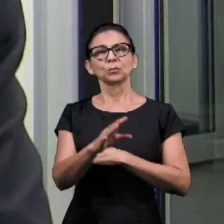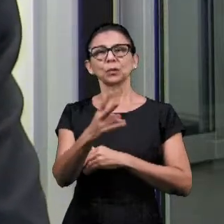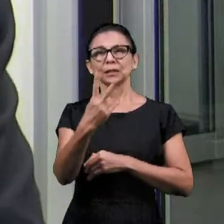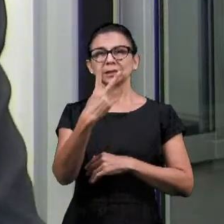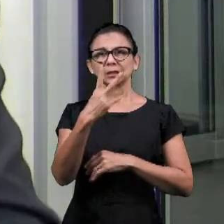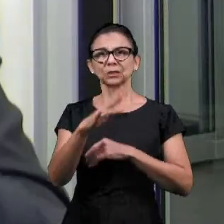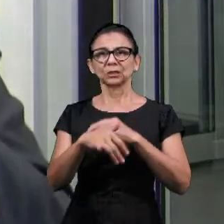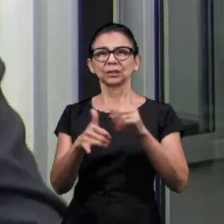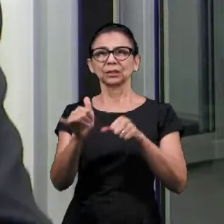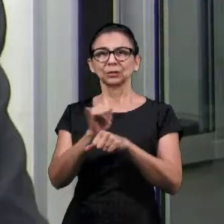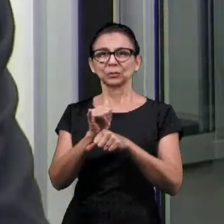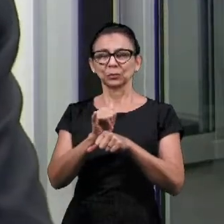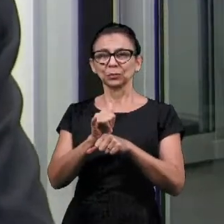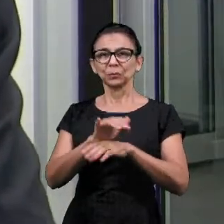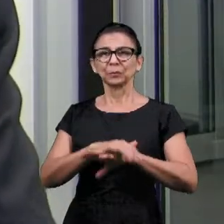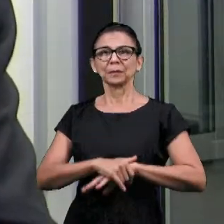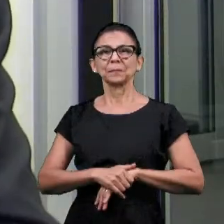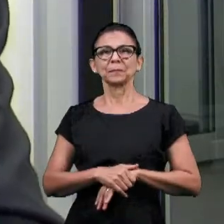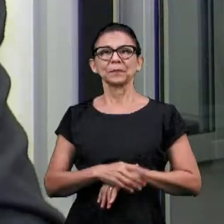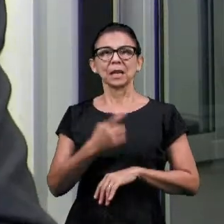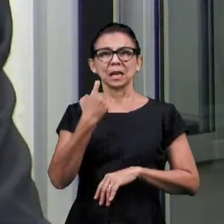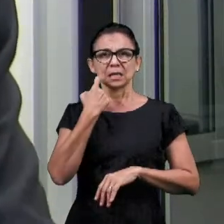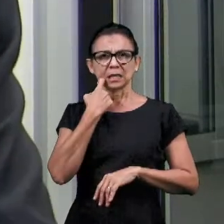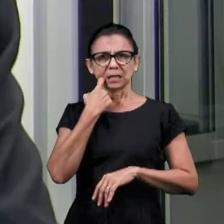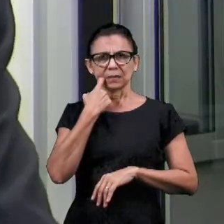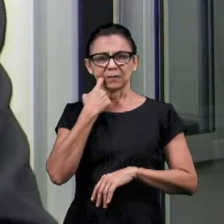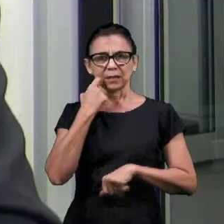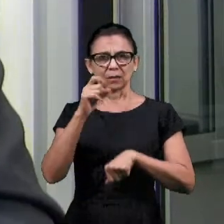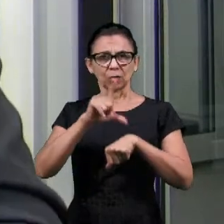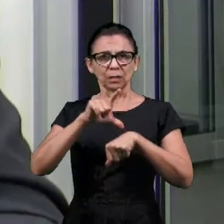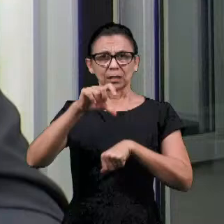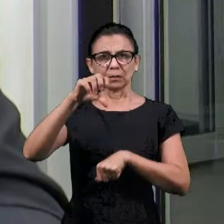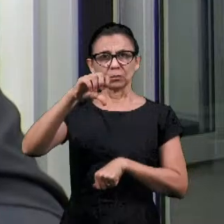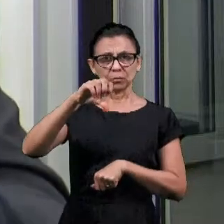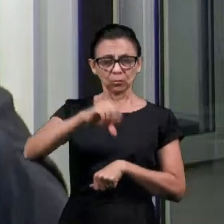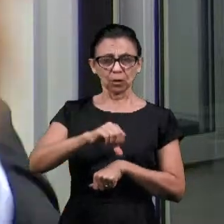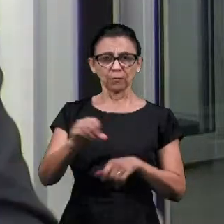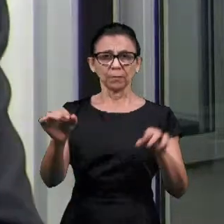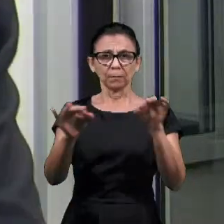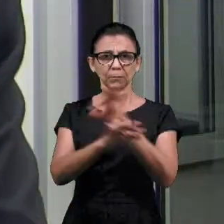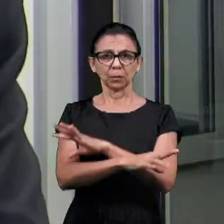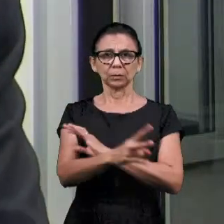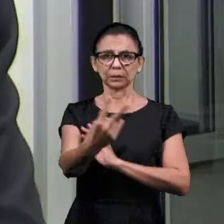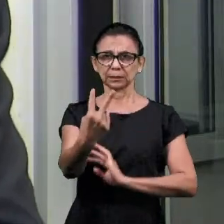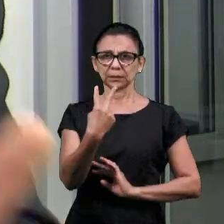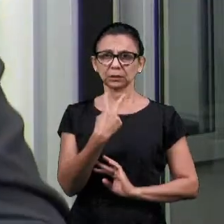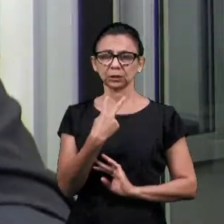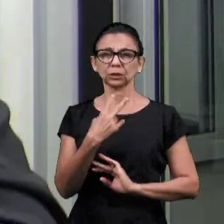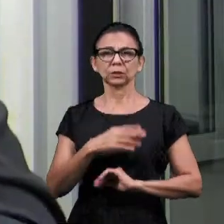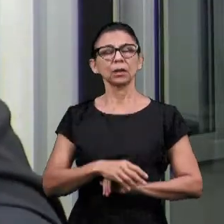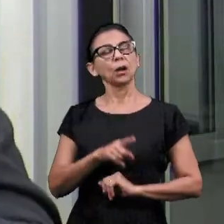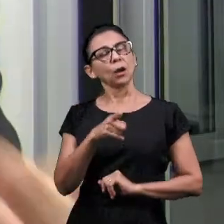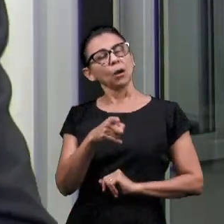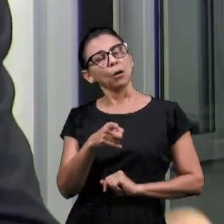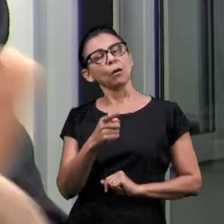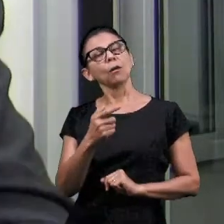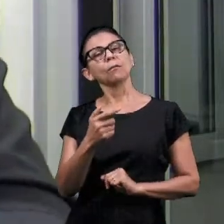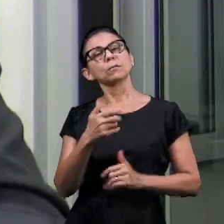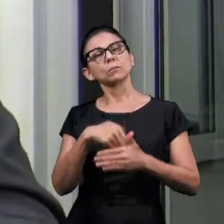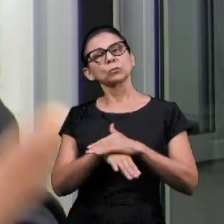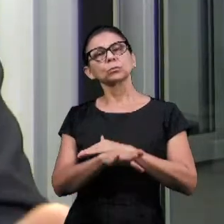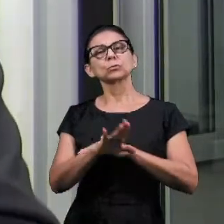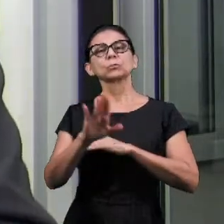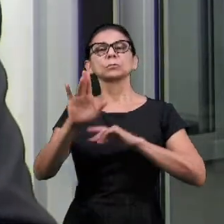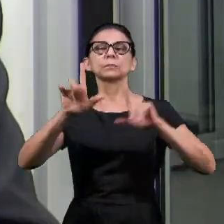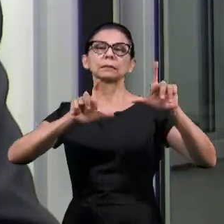sexta-feira às 21 horas, o programa já está disponível no YouTube, você pode assistir. Você que está acostumado a assistir pela TV no sábado, no domingo,